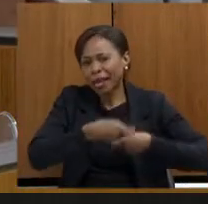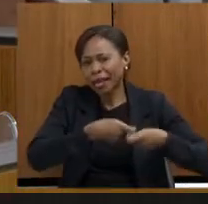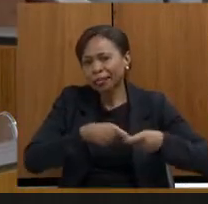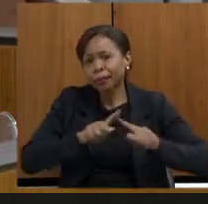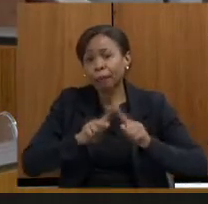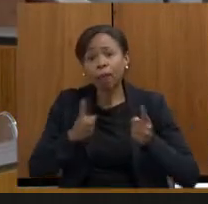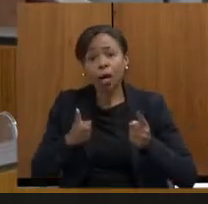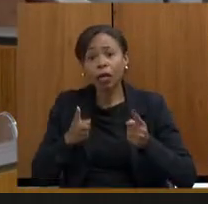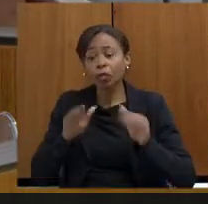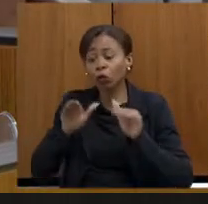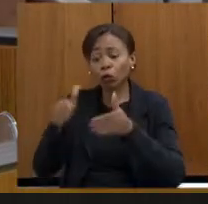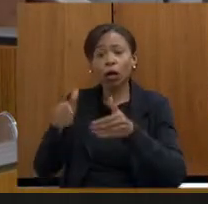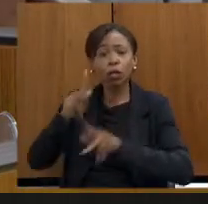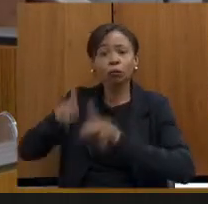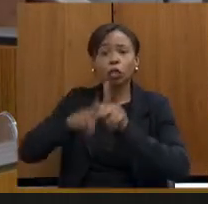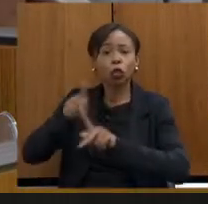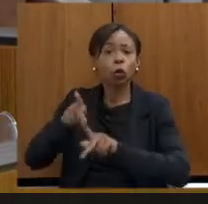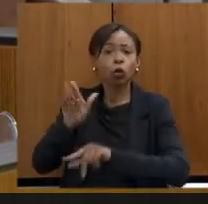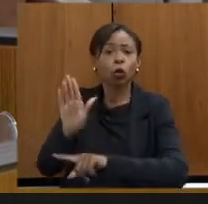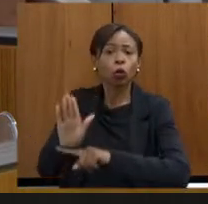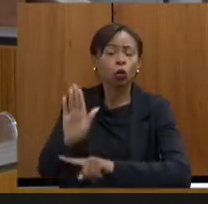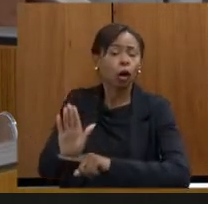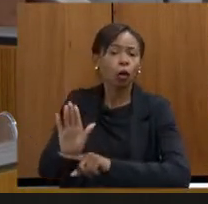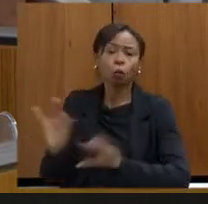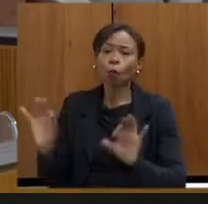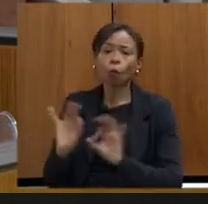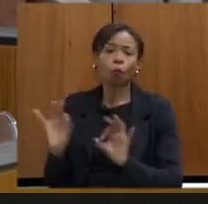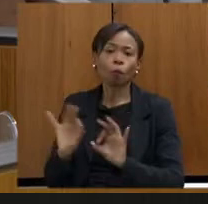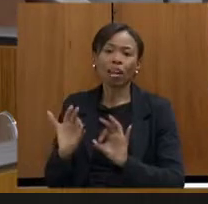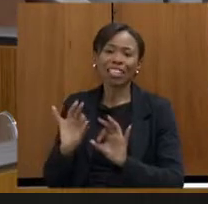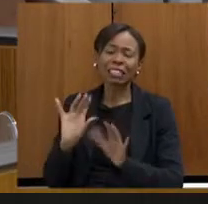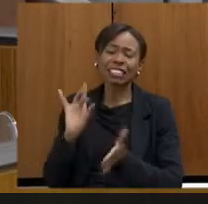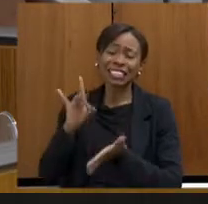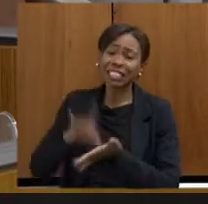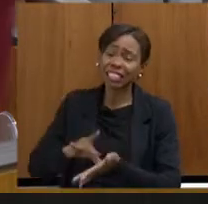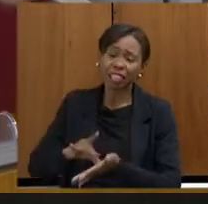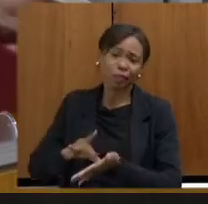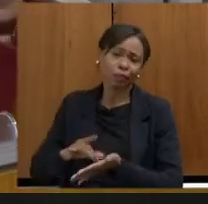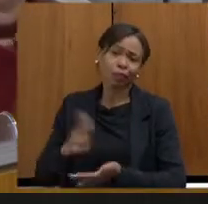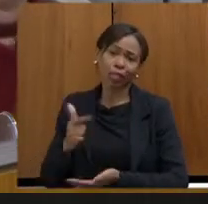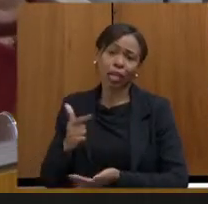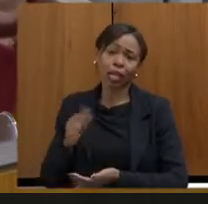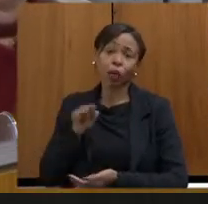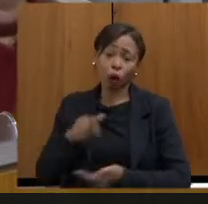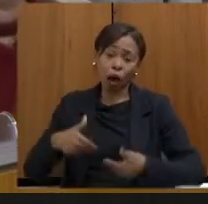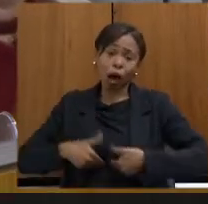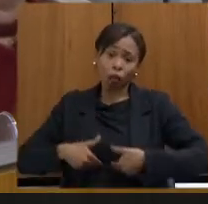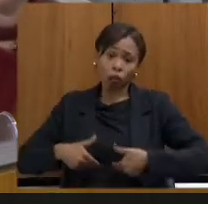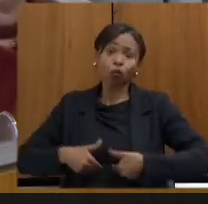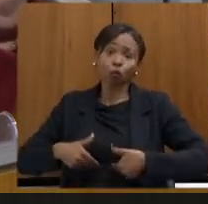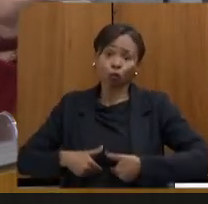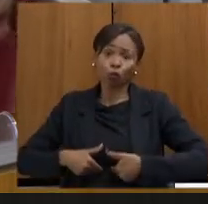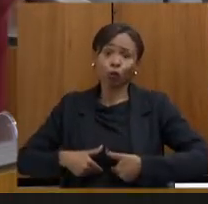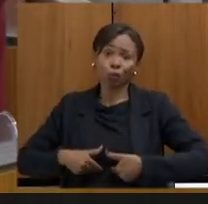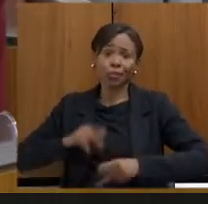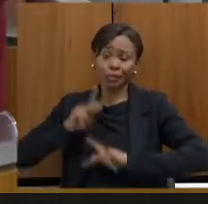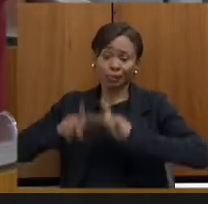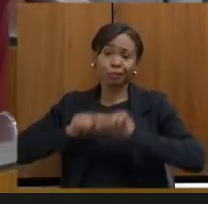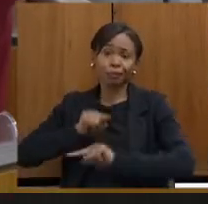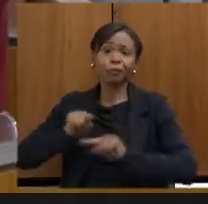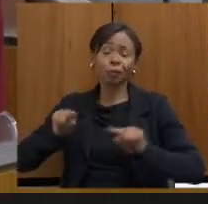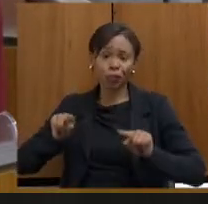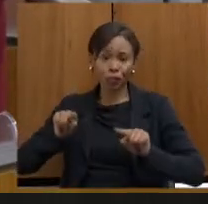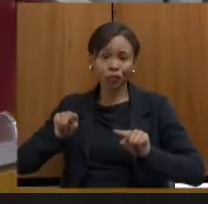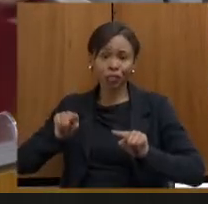das pessoas de uma forma que precisavam ser cuidadas quando a fome voltou para a casa das pessoas, quando